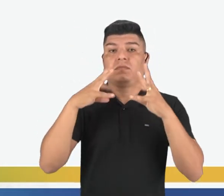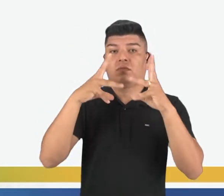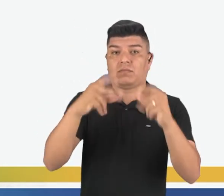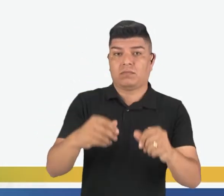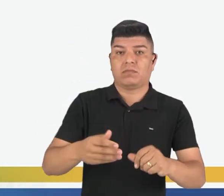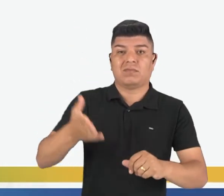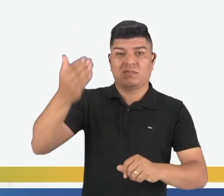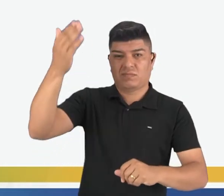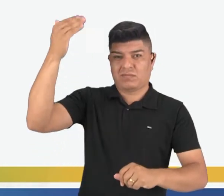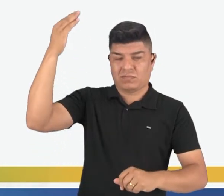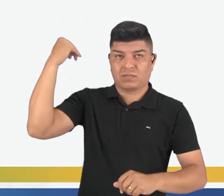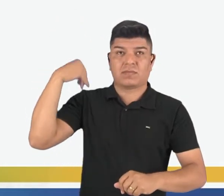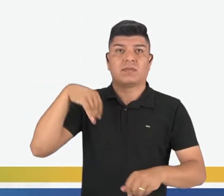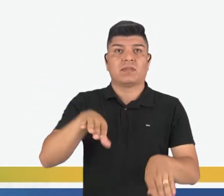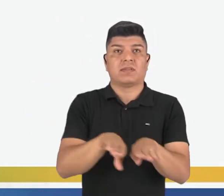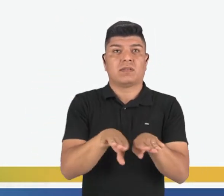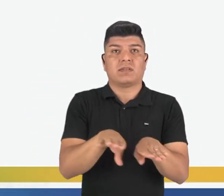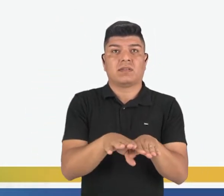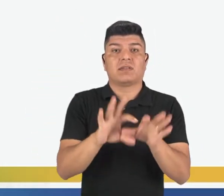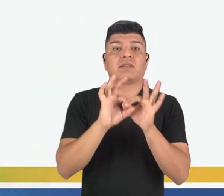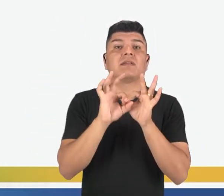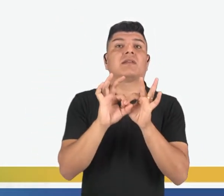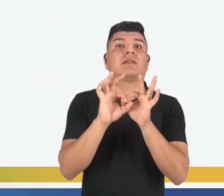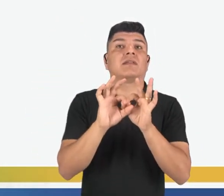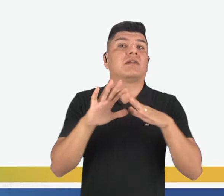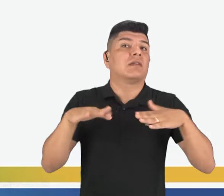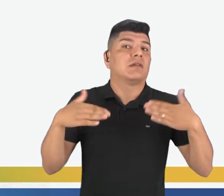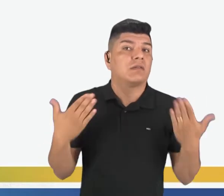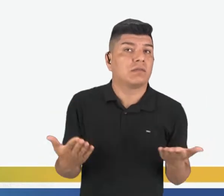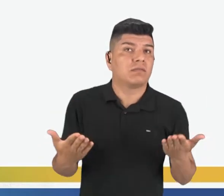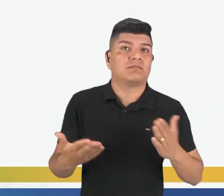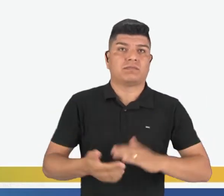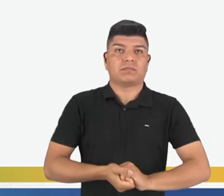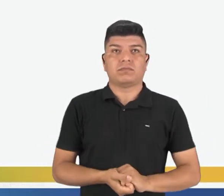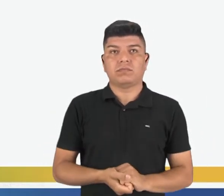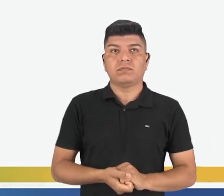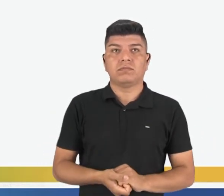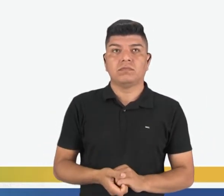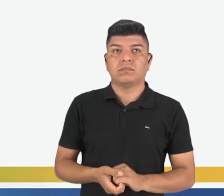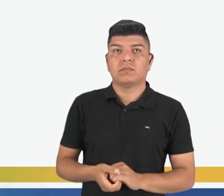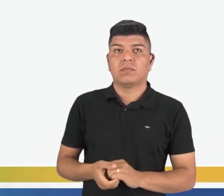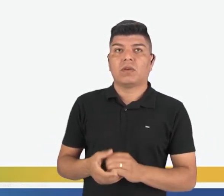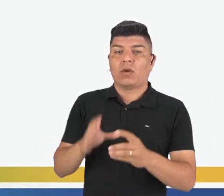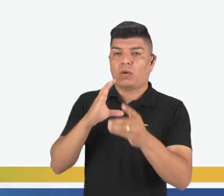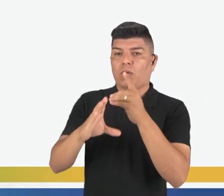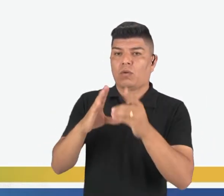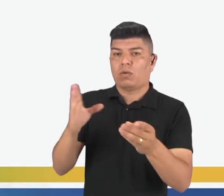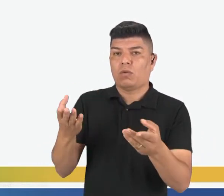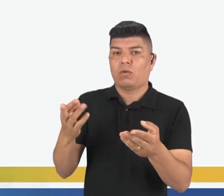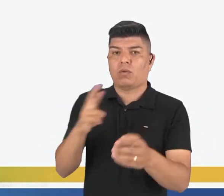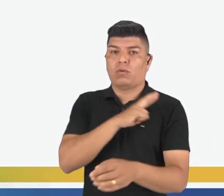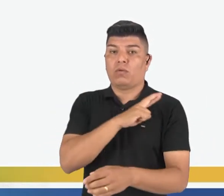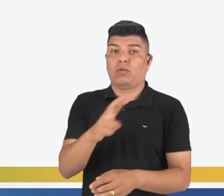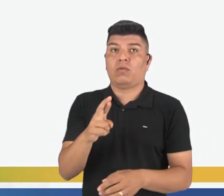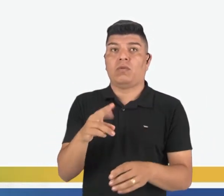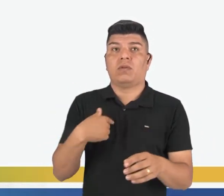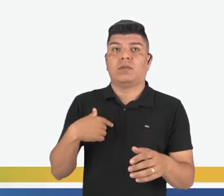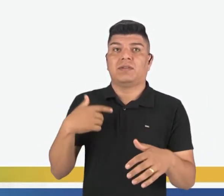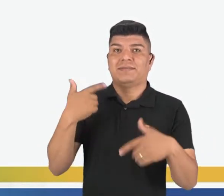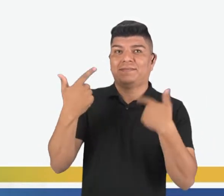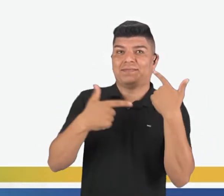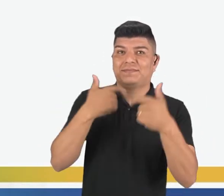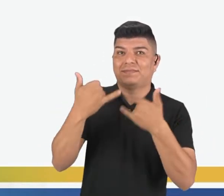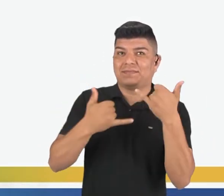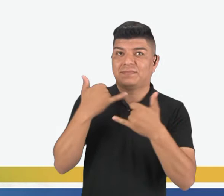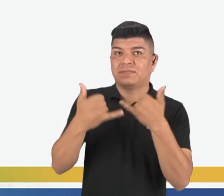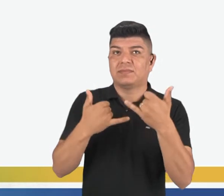toda a antiguidade. Estava ligada ao rituais religiosos, ao divertimento